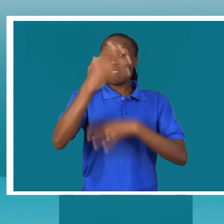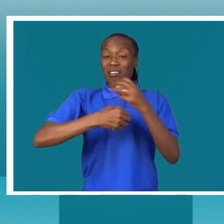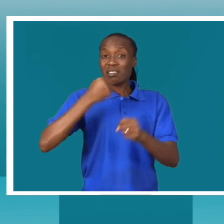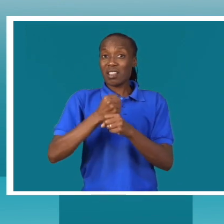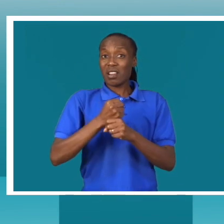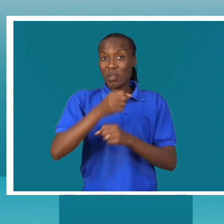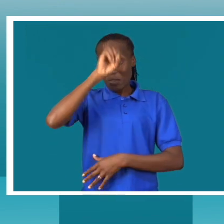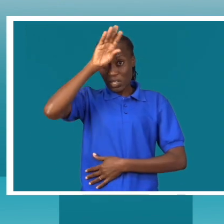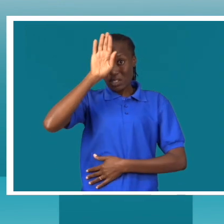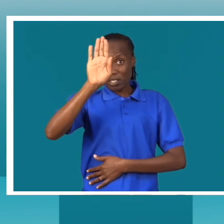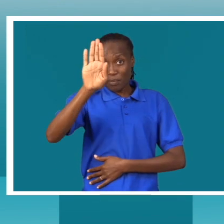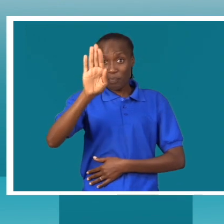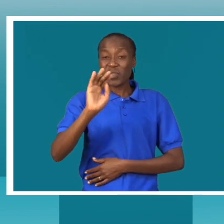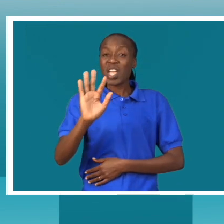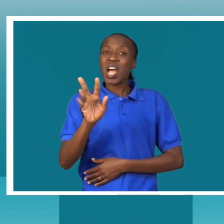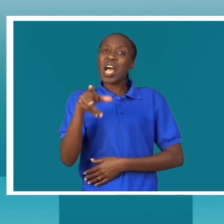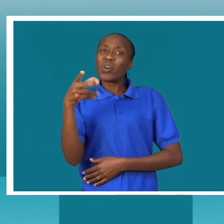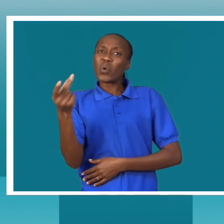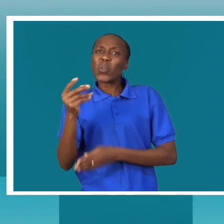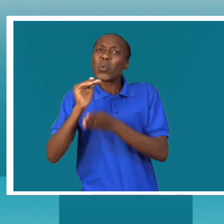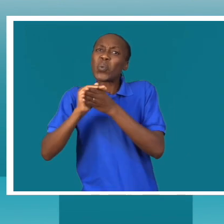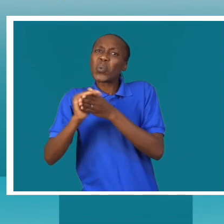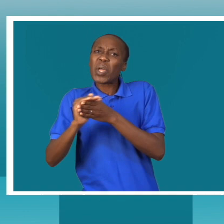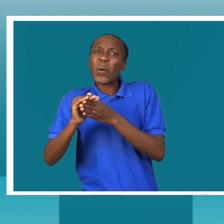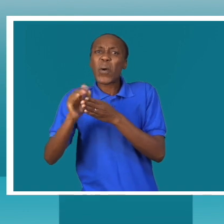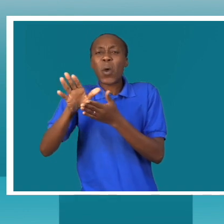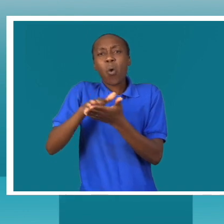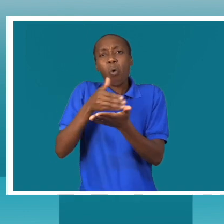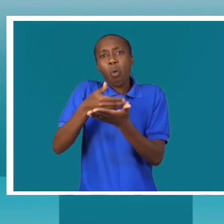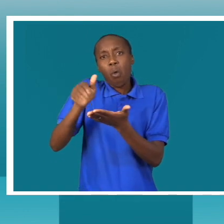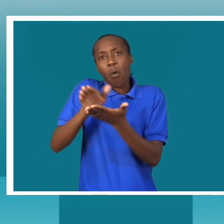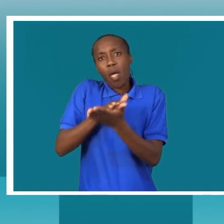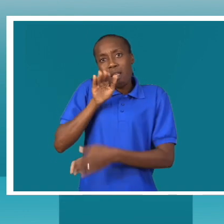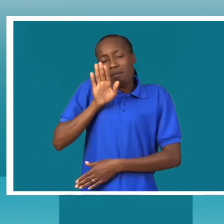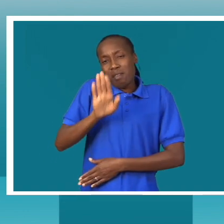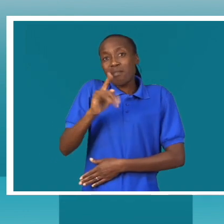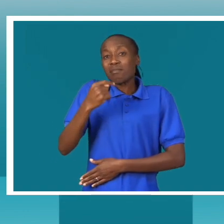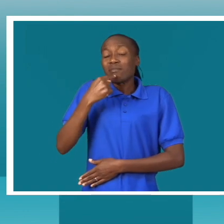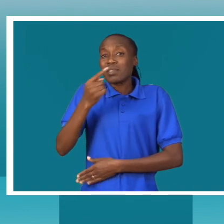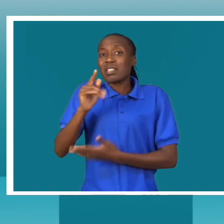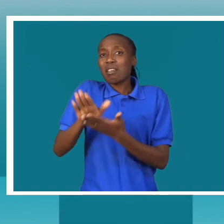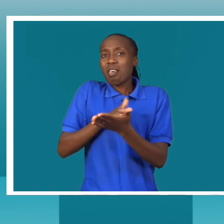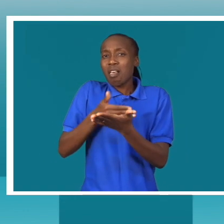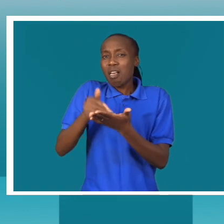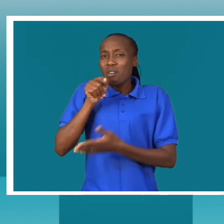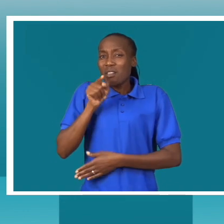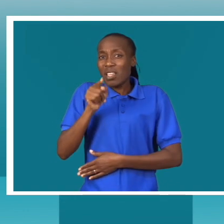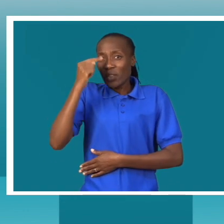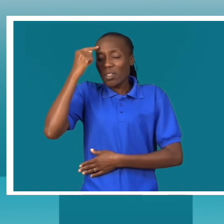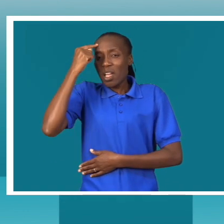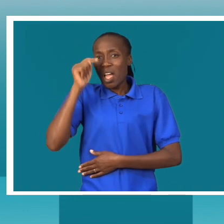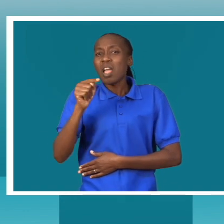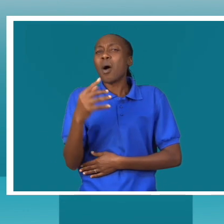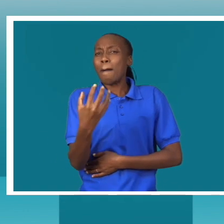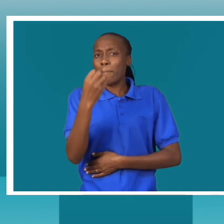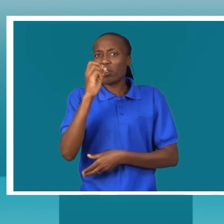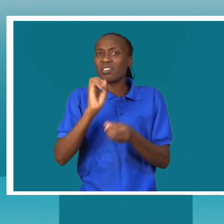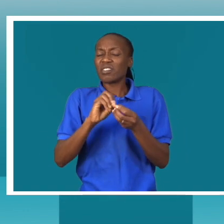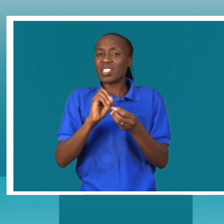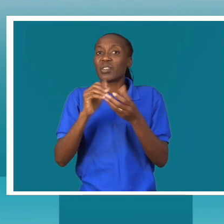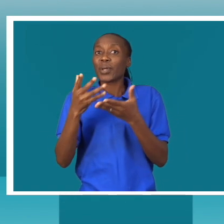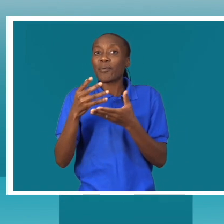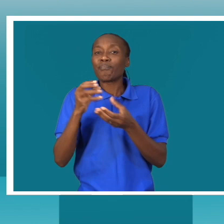neste tipo cola agora então pensa em usá las aqui porque apenas cortávamos as